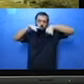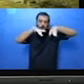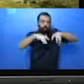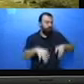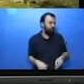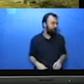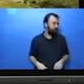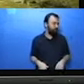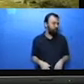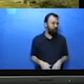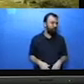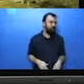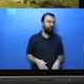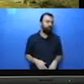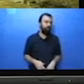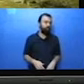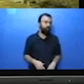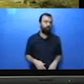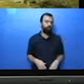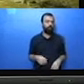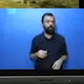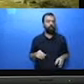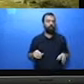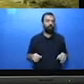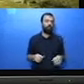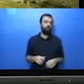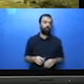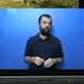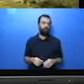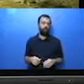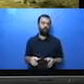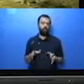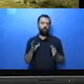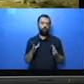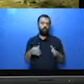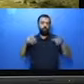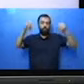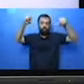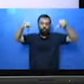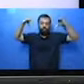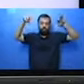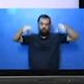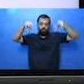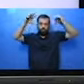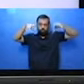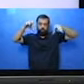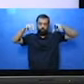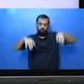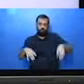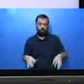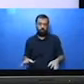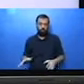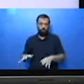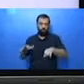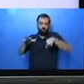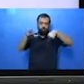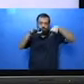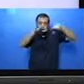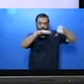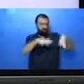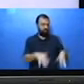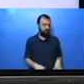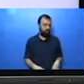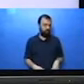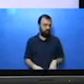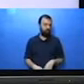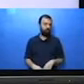de água, né, das chuvas, ela inunda completamente. Planície litorânea,